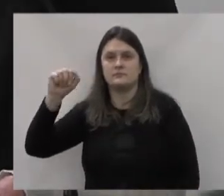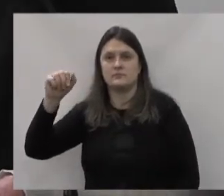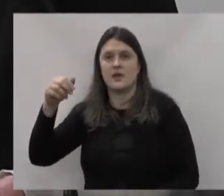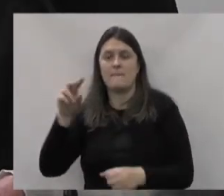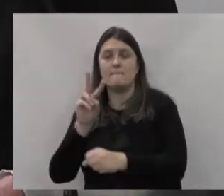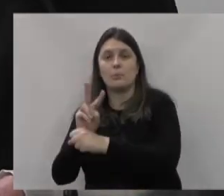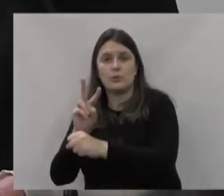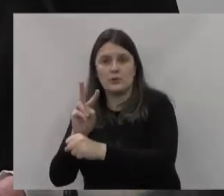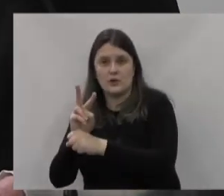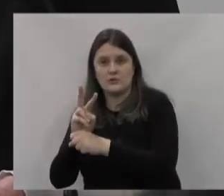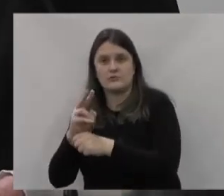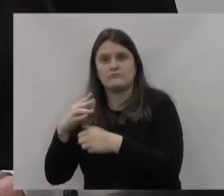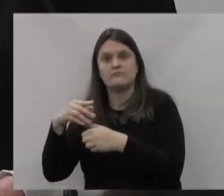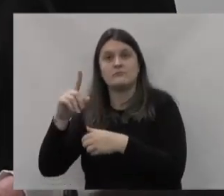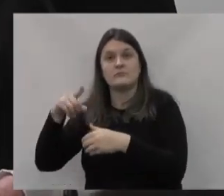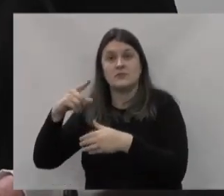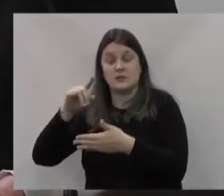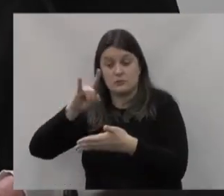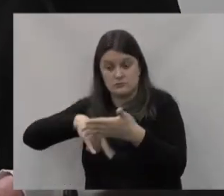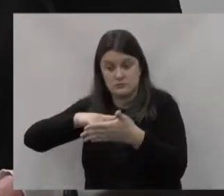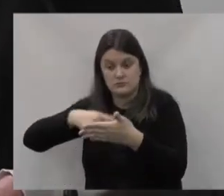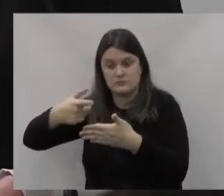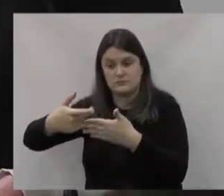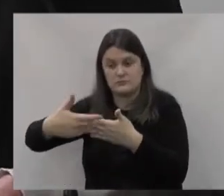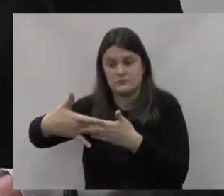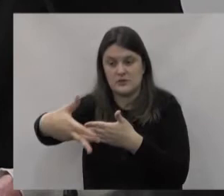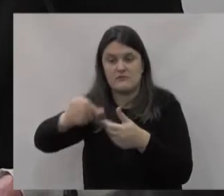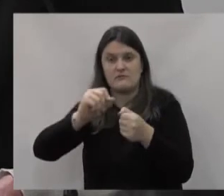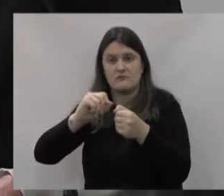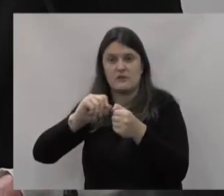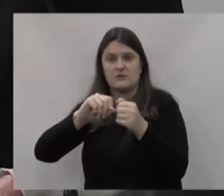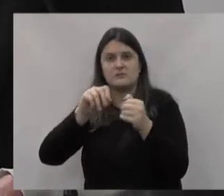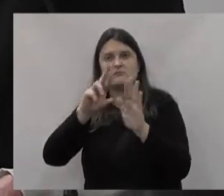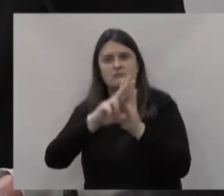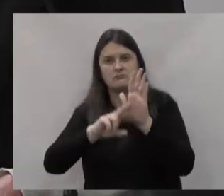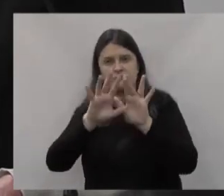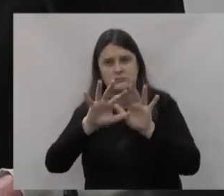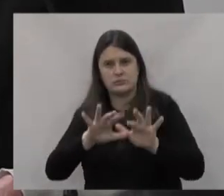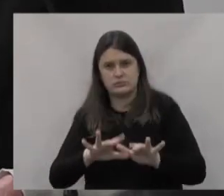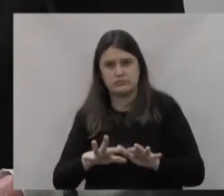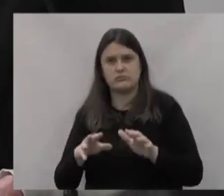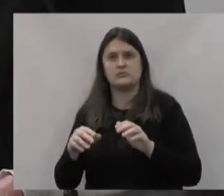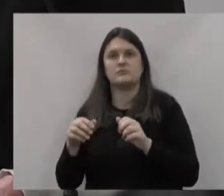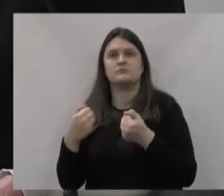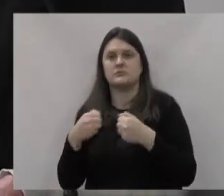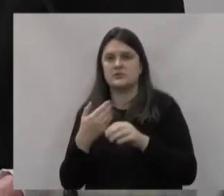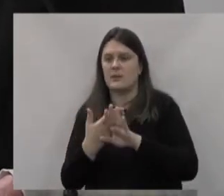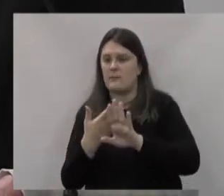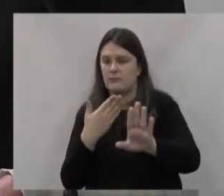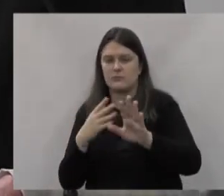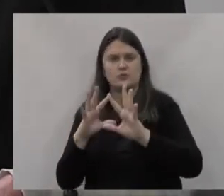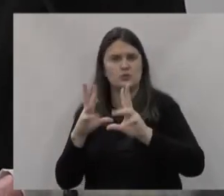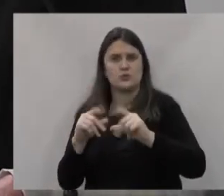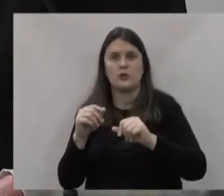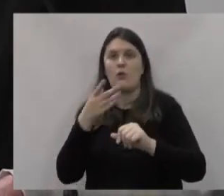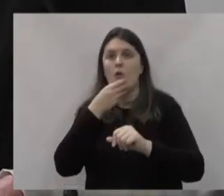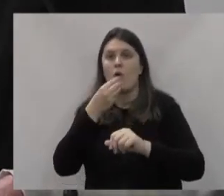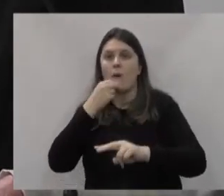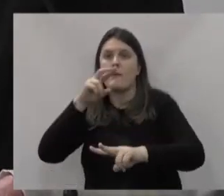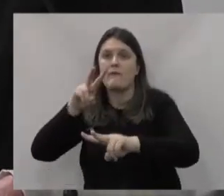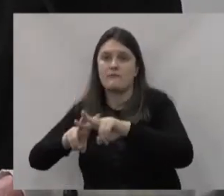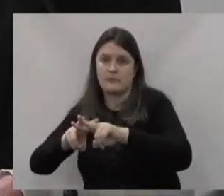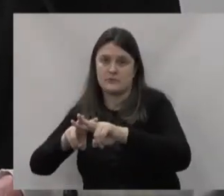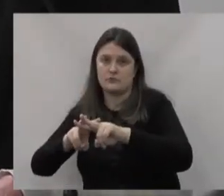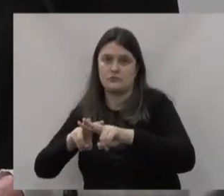daí lá foi dado andamento também. Juntamos o relatório, juntamos o afastamento, juntamos tudo. Tanto que, com certeza, ele foi preso por